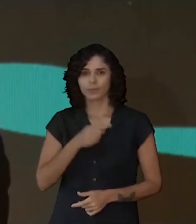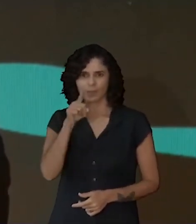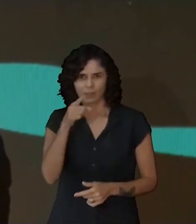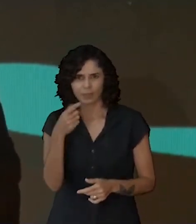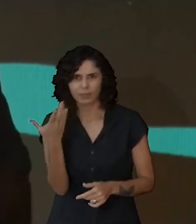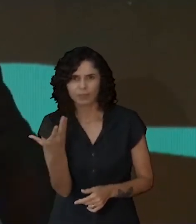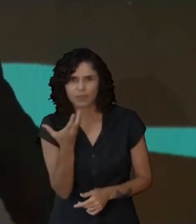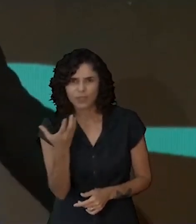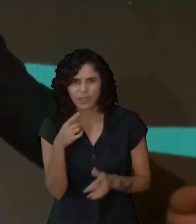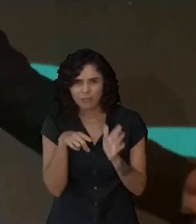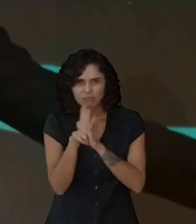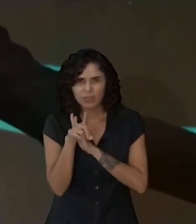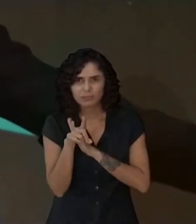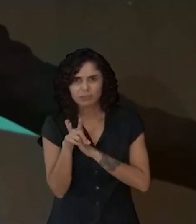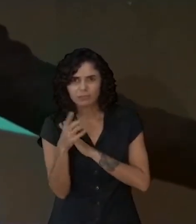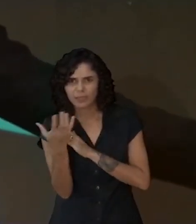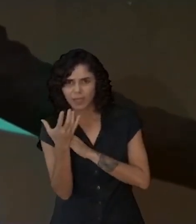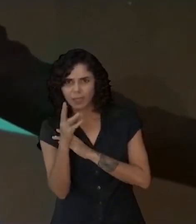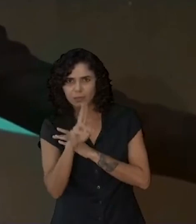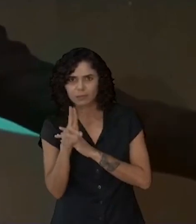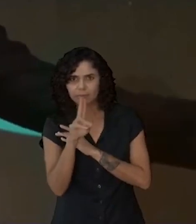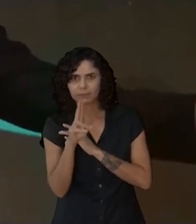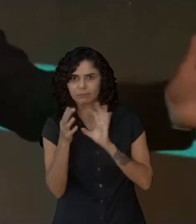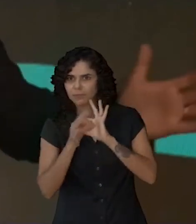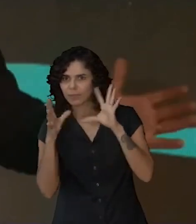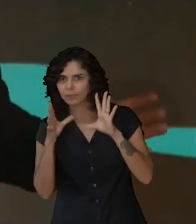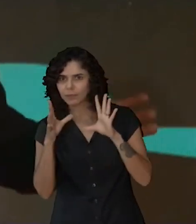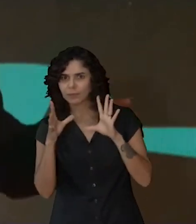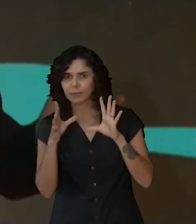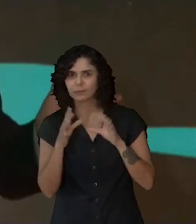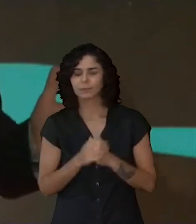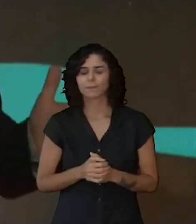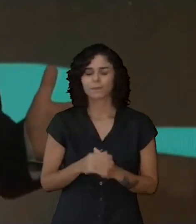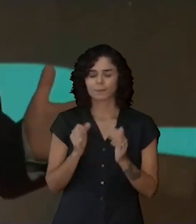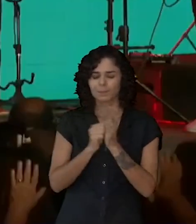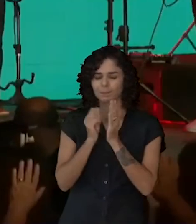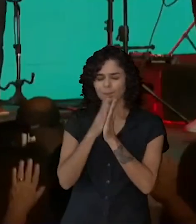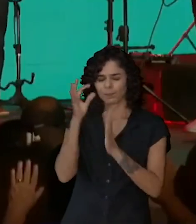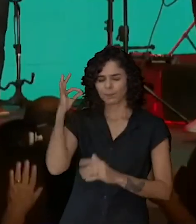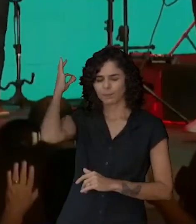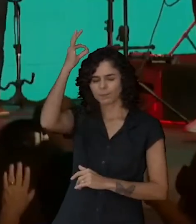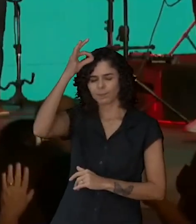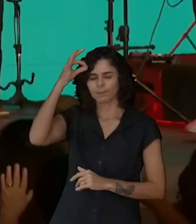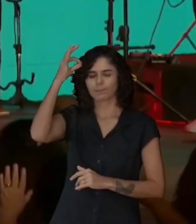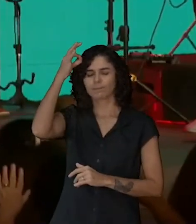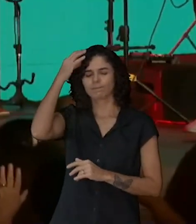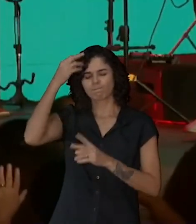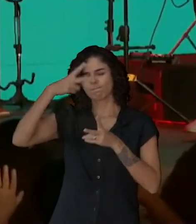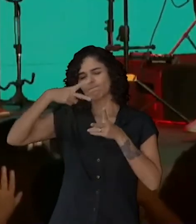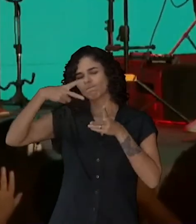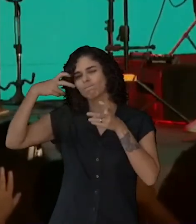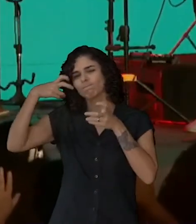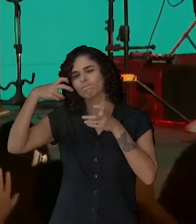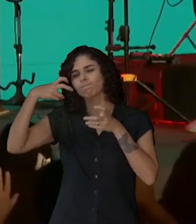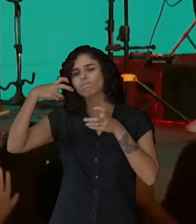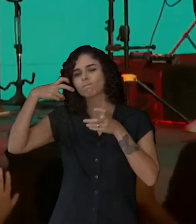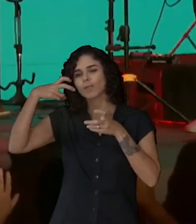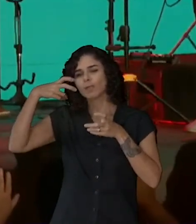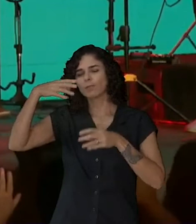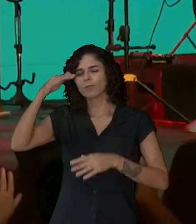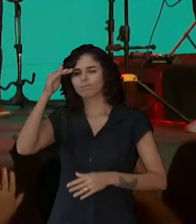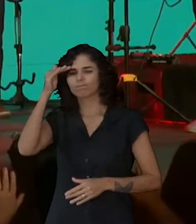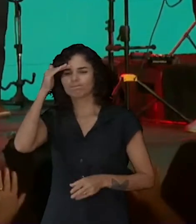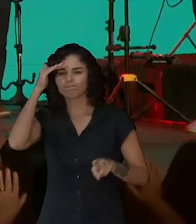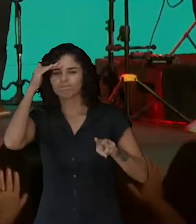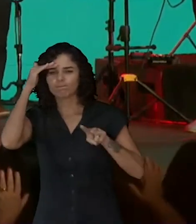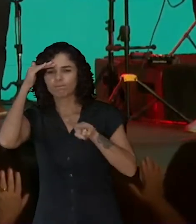Senhor? Espírito Santo de Deus, ouve a oração dos teus filhos. E desse momento em diante,